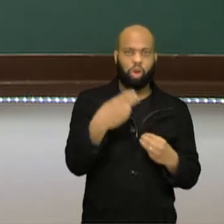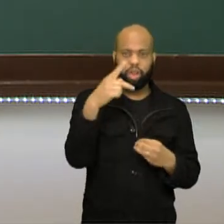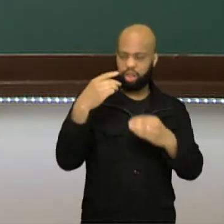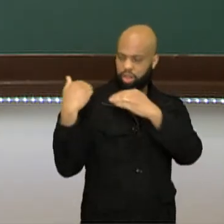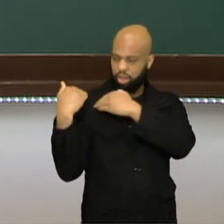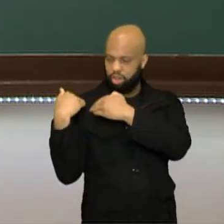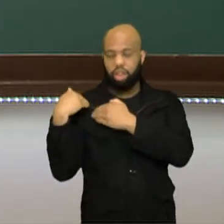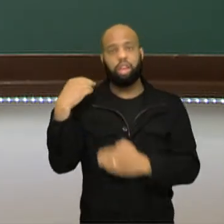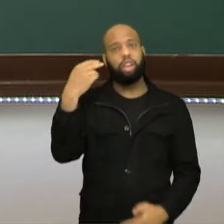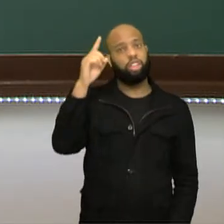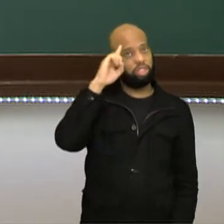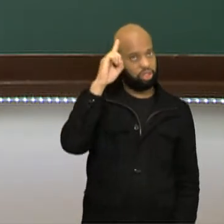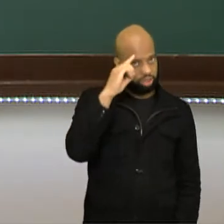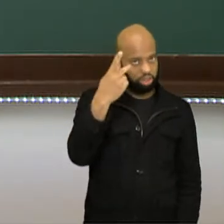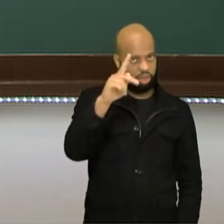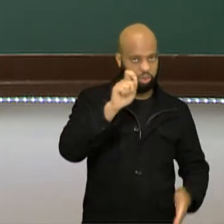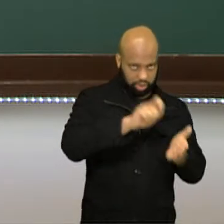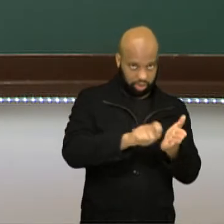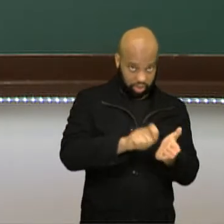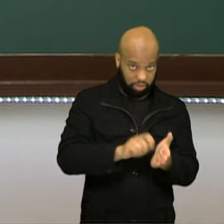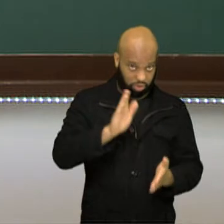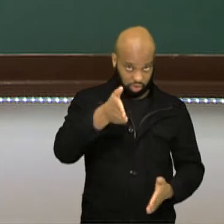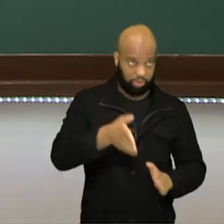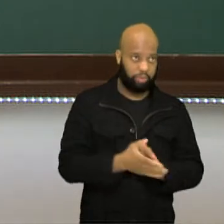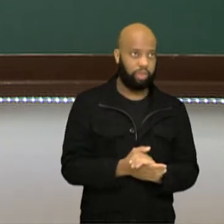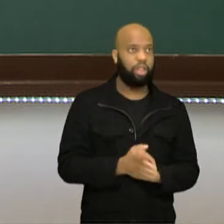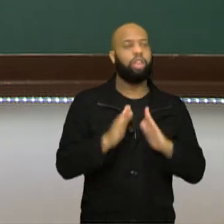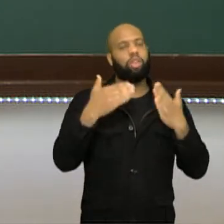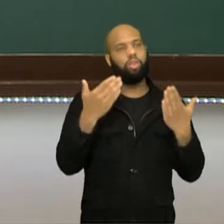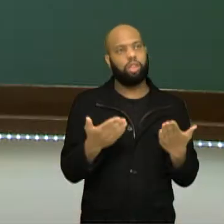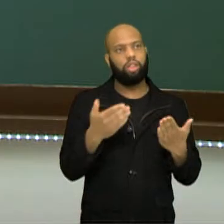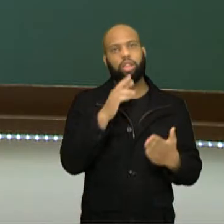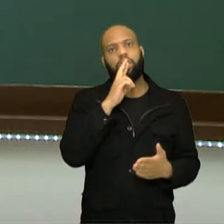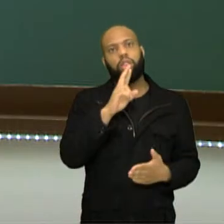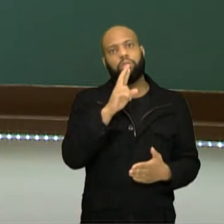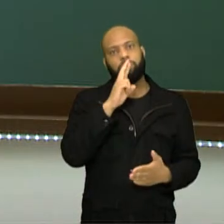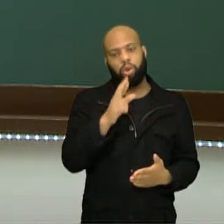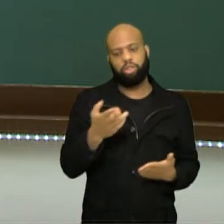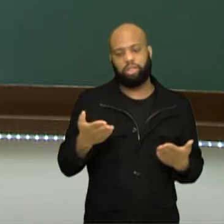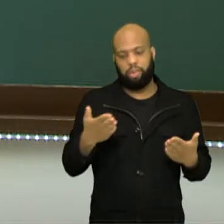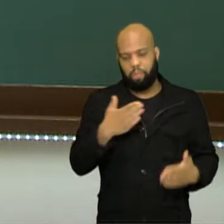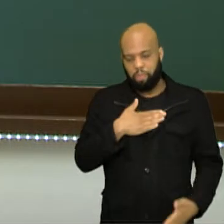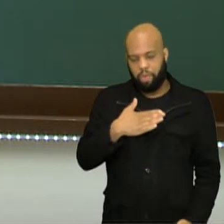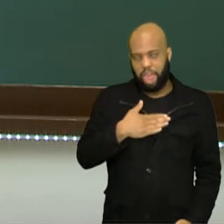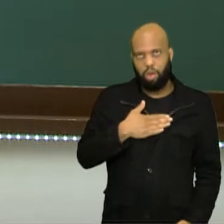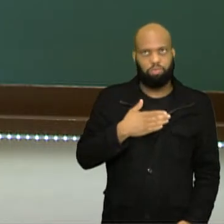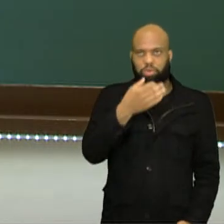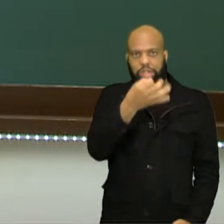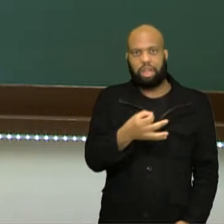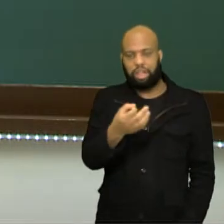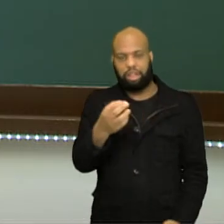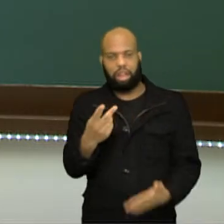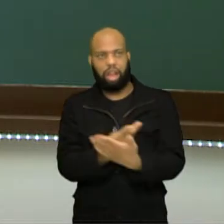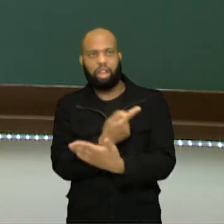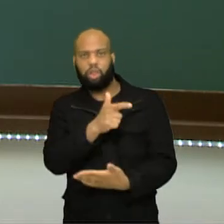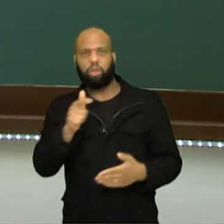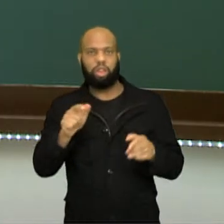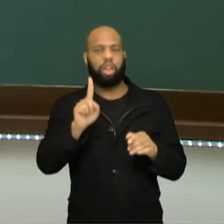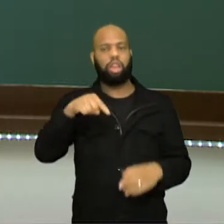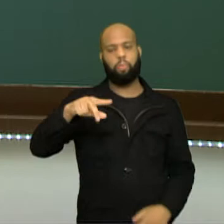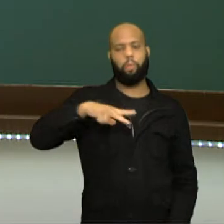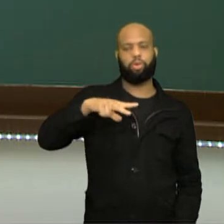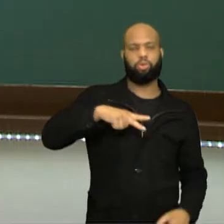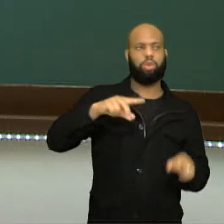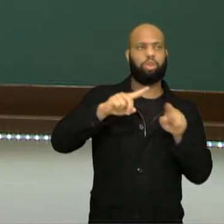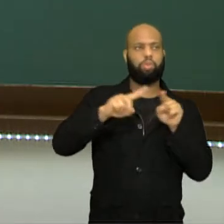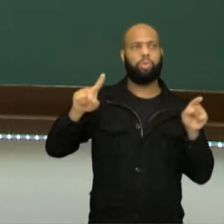responsabilidade no dia a dia? Escreveram sobre isso? Obviamente, não temos uma resposta certa, é uma questão pessoal, mas eu deixo